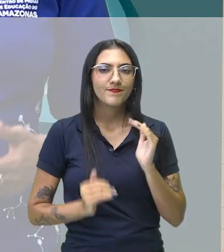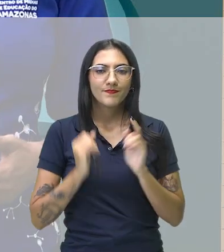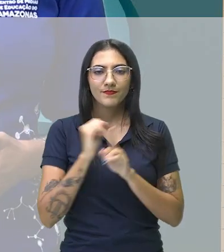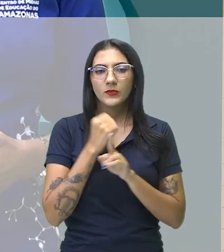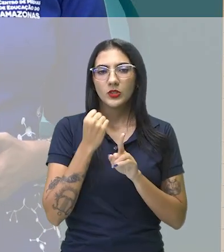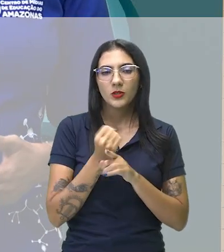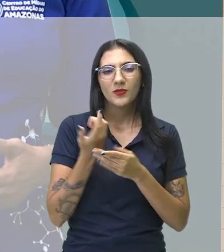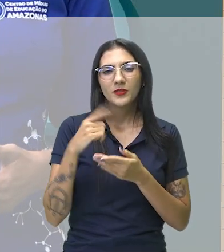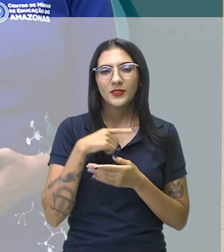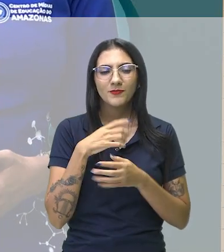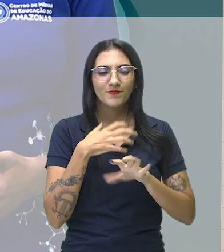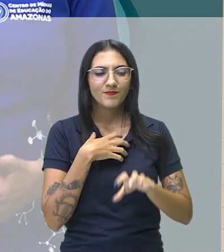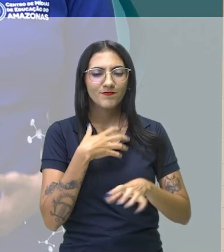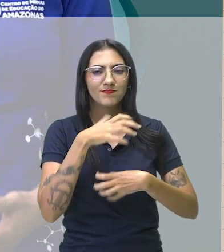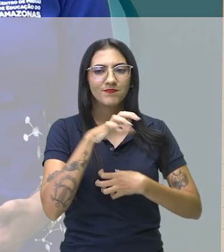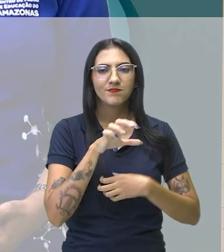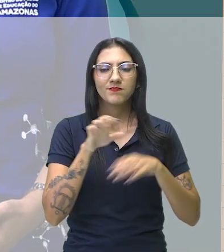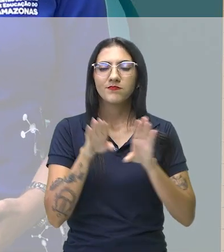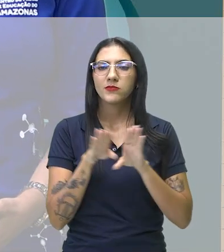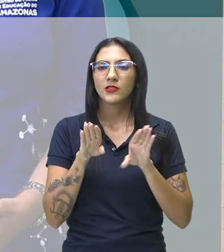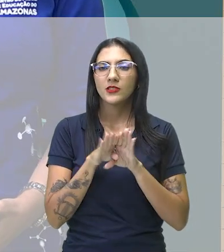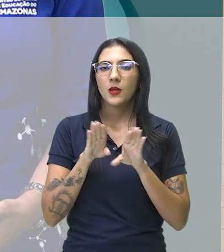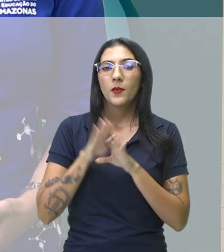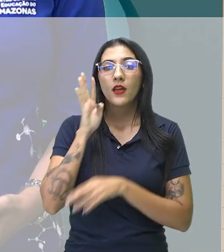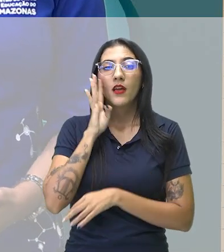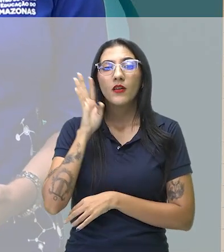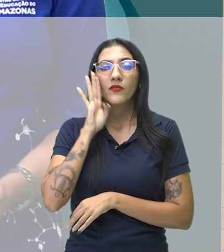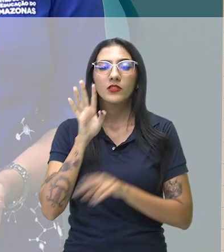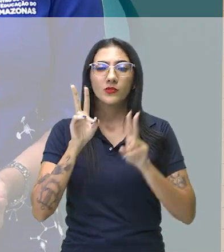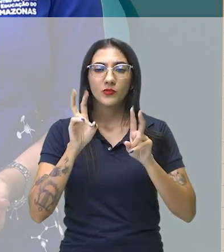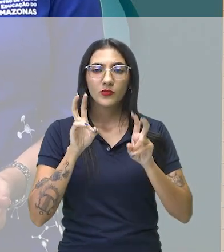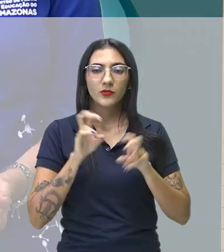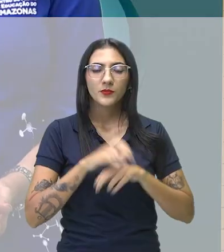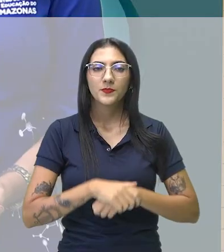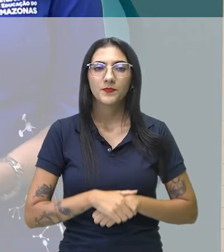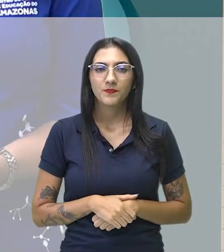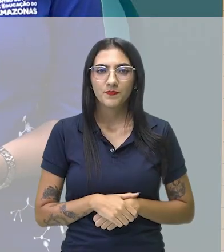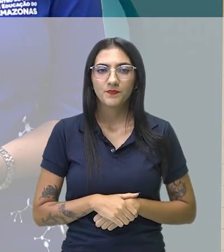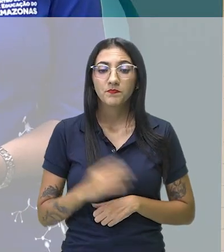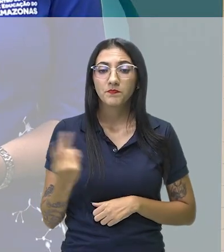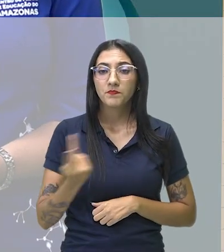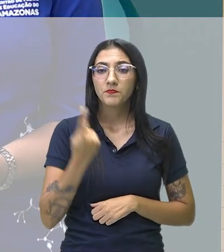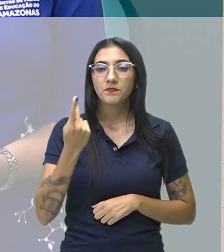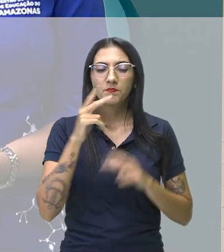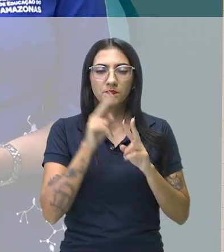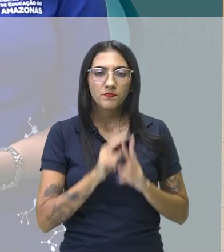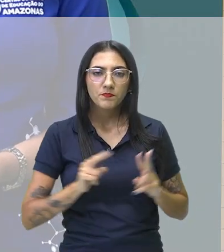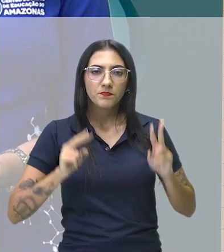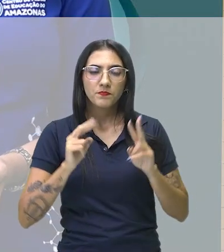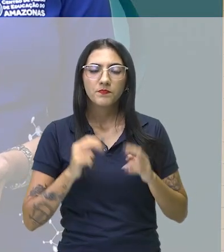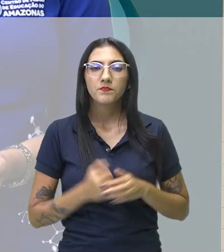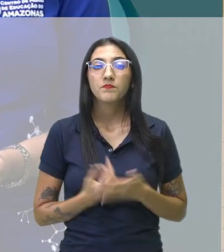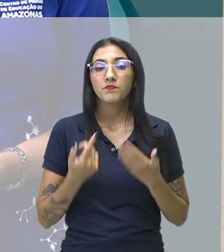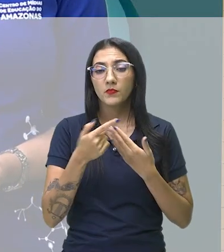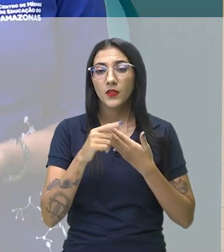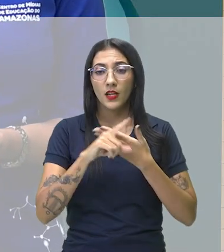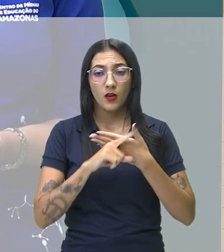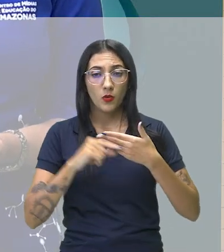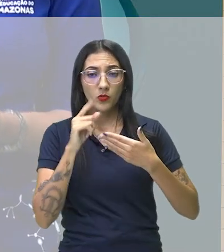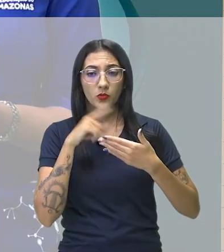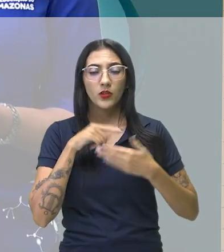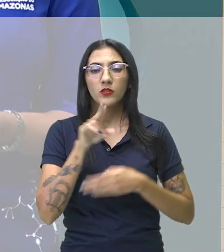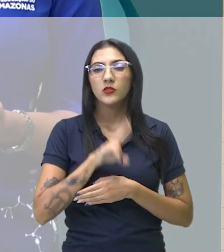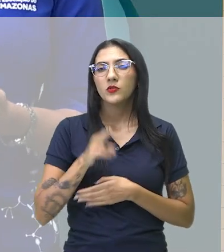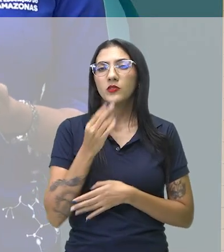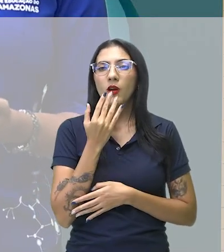social. Ela provoca empatia e reflexão sobre condições humanas. Valores estéticos. Portinari utiliza uma